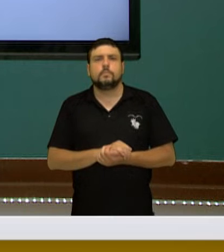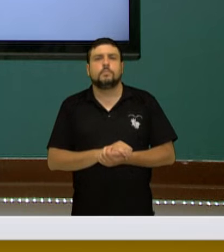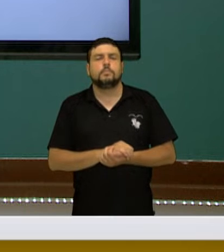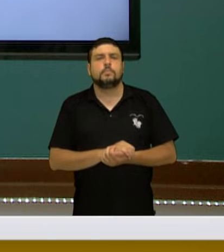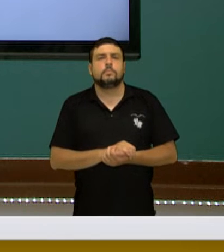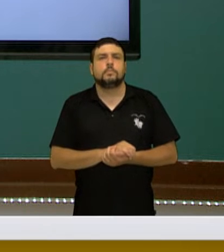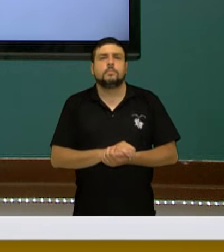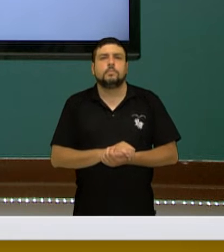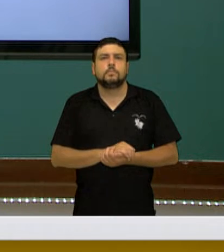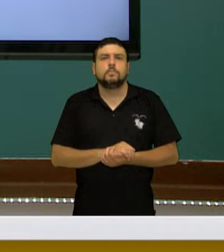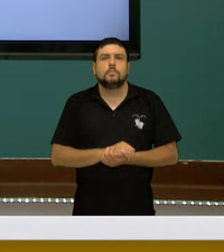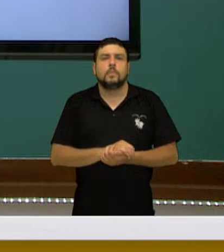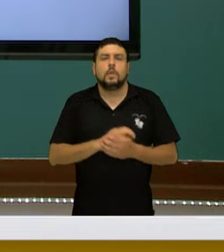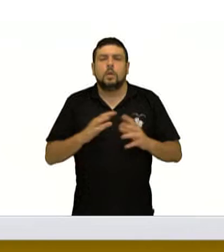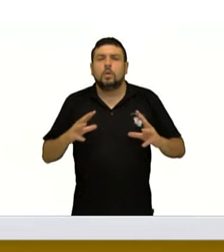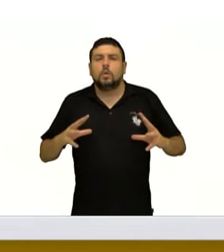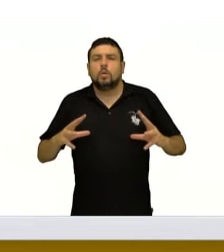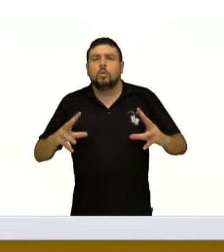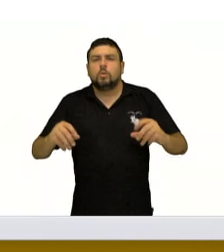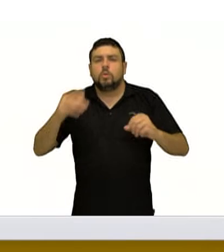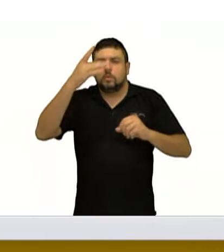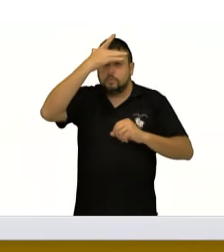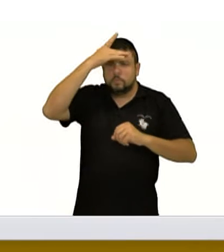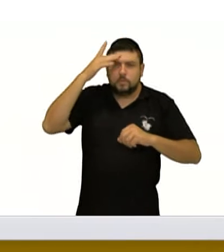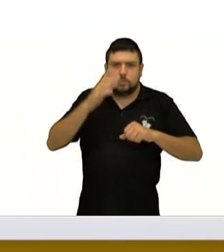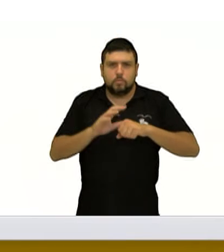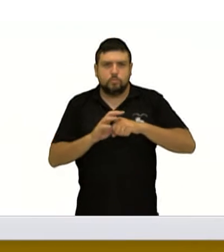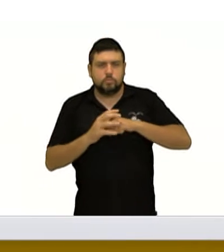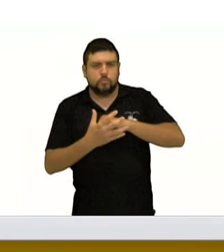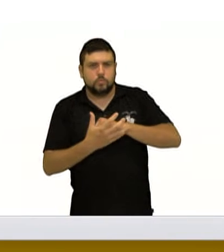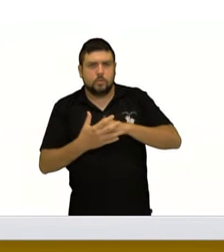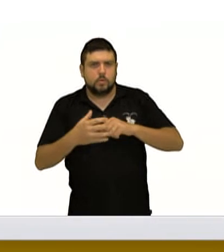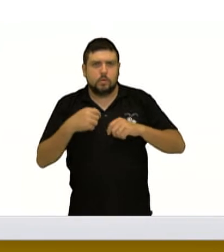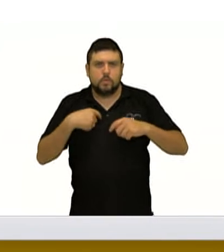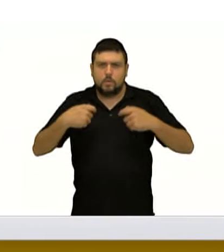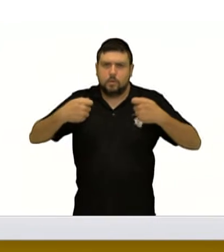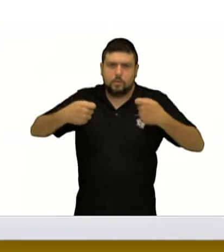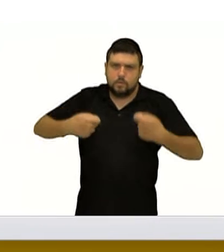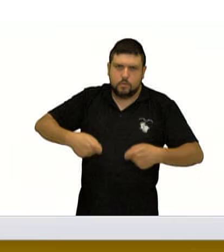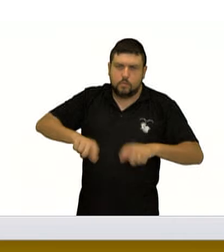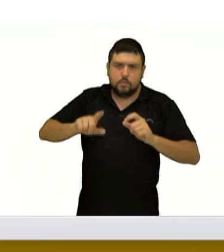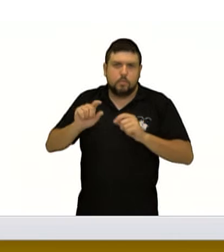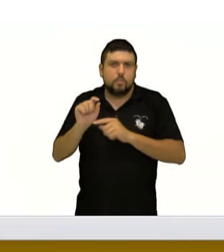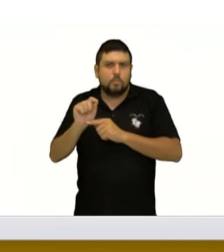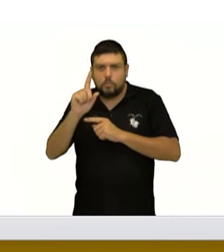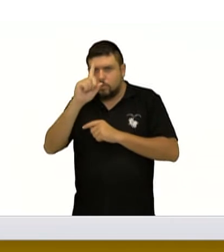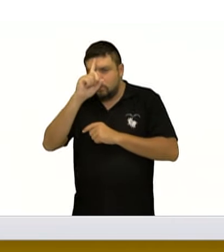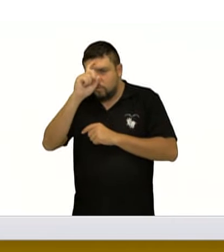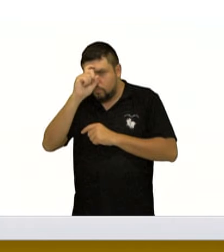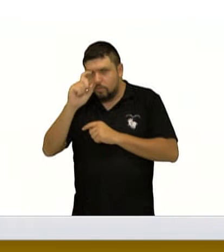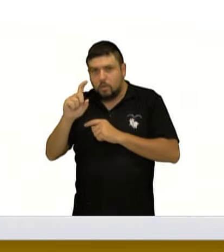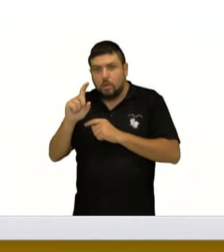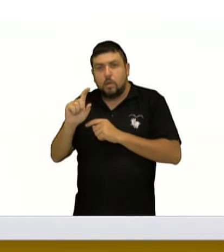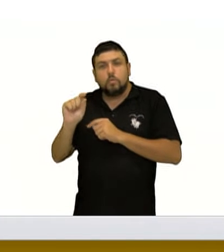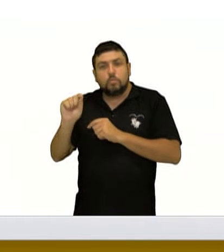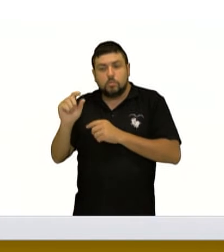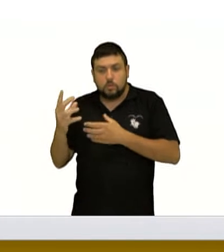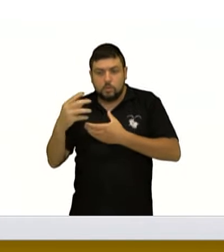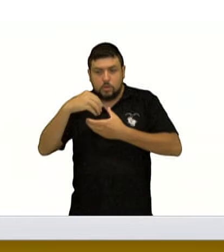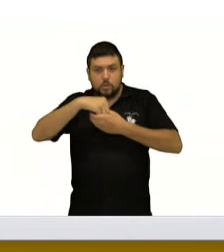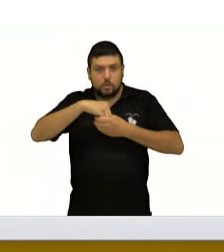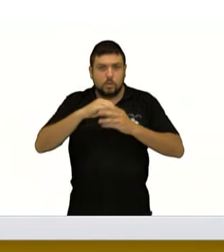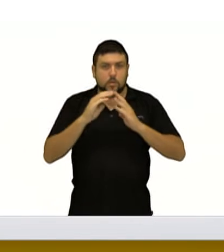Todas as pessoas com Covid-19 que não precisam de internação hospitalar devem ficar em isolamento em suas próprias